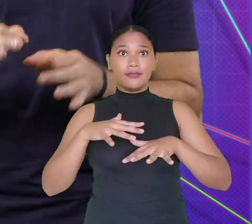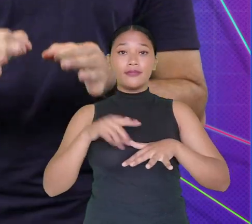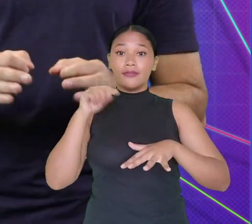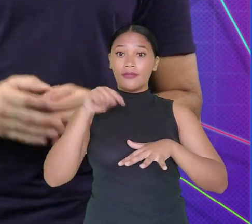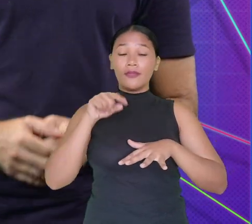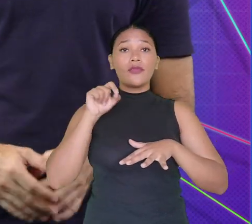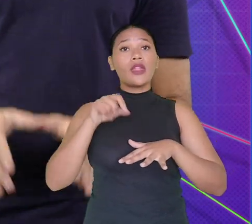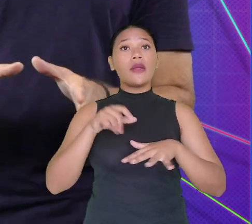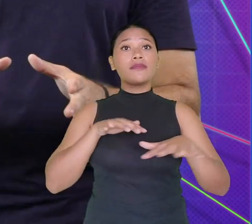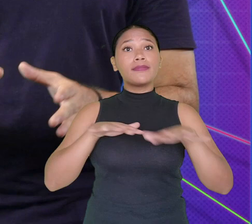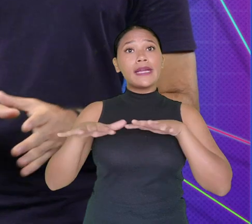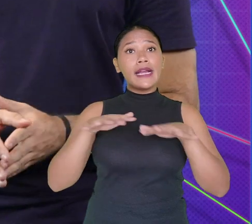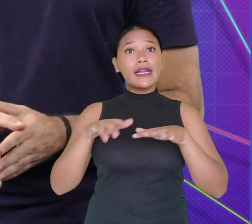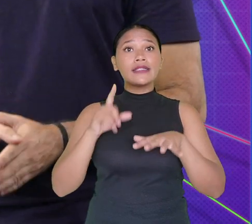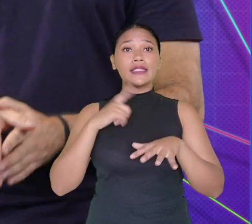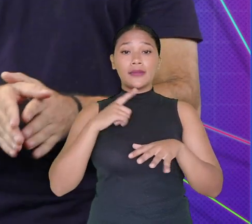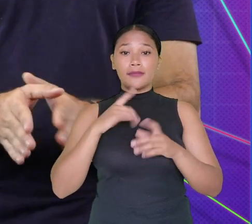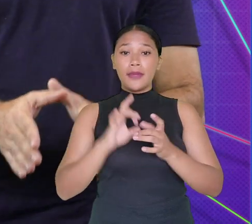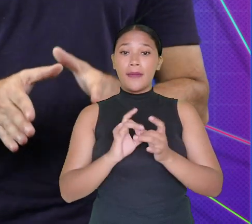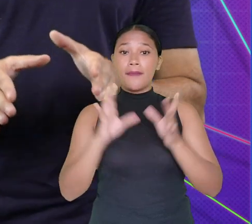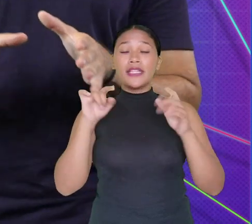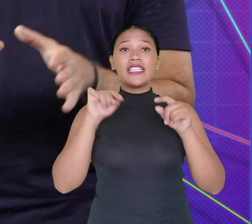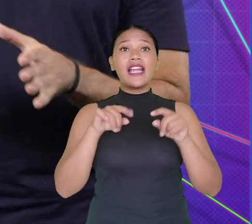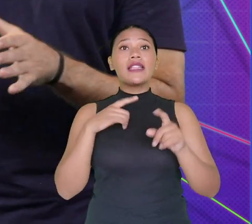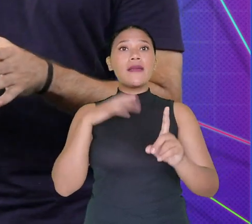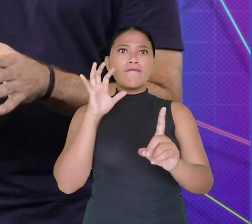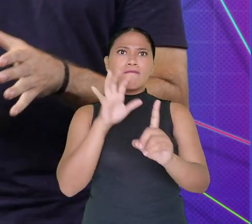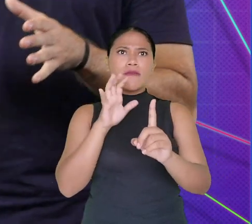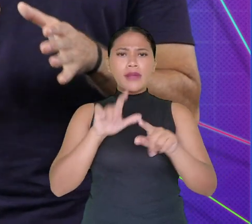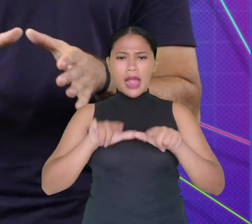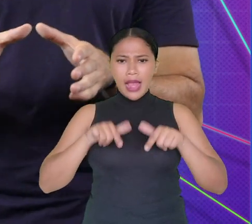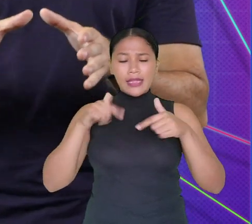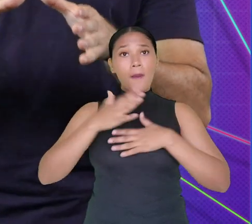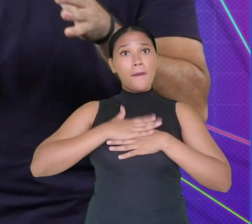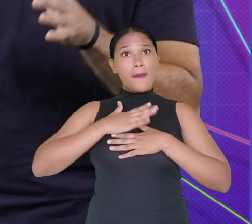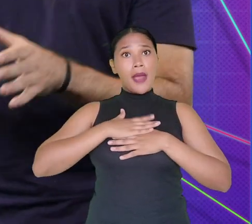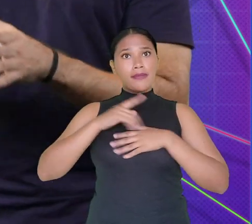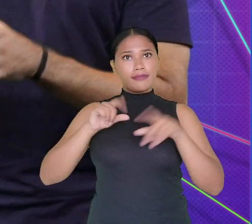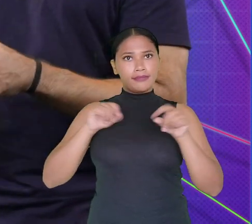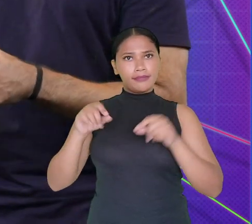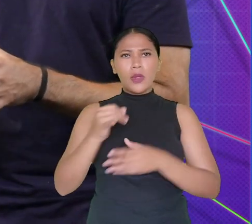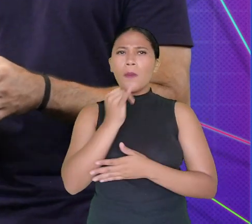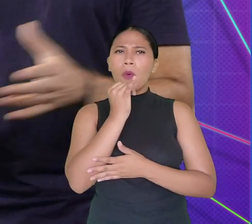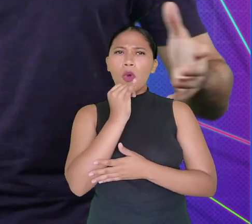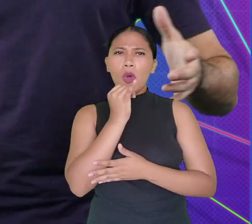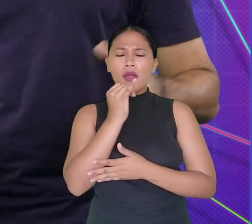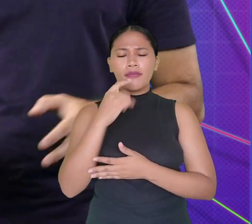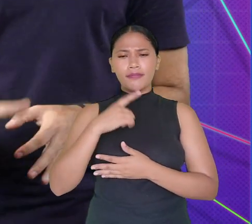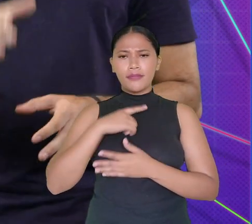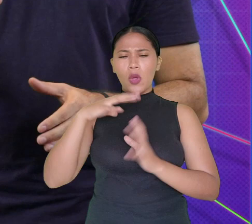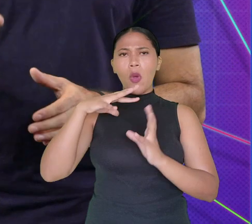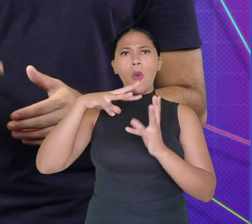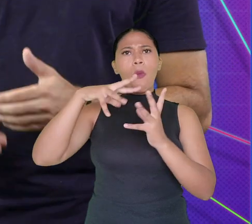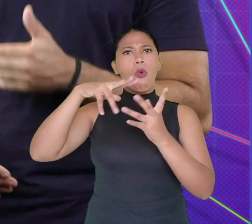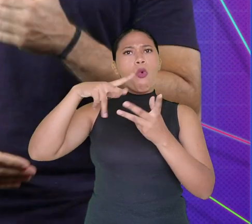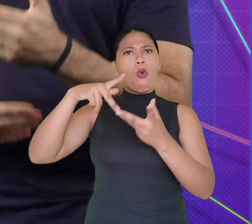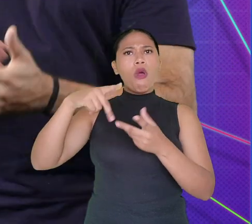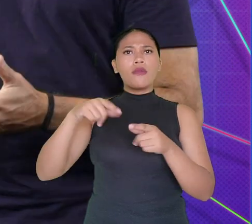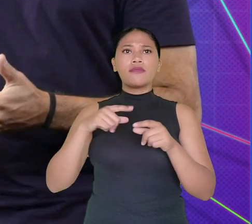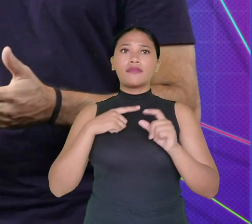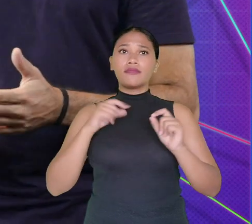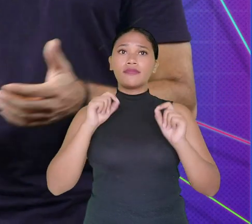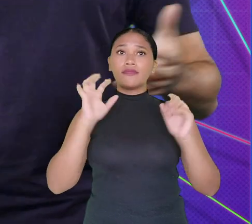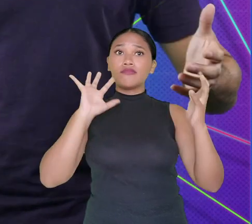Ambientes dinâmicos. Essa mecânica permite que o ambiente do jogo seja afetado pelas ações do jogador. Por exemplo, em um jogo de